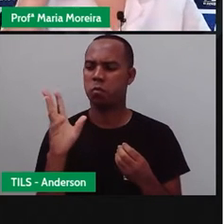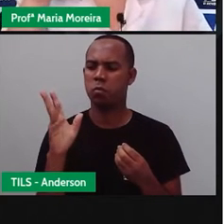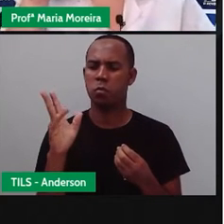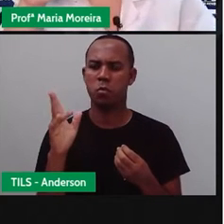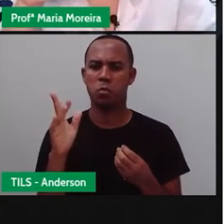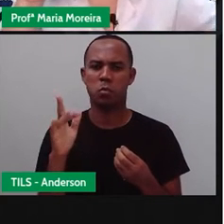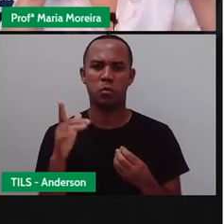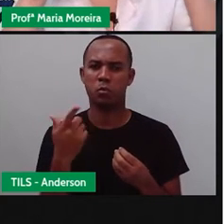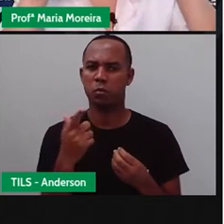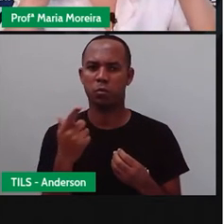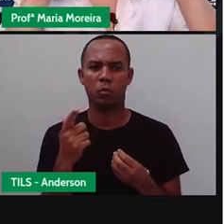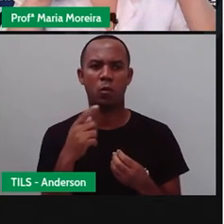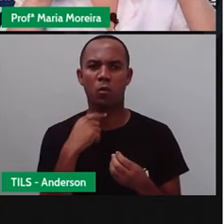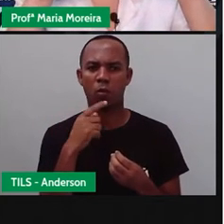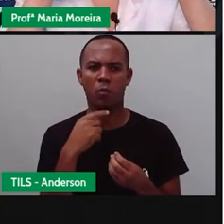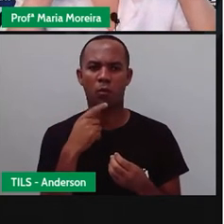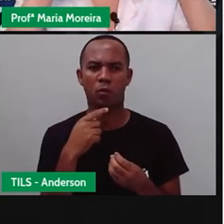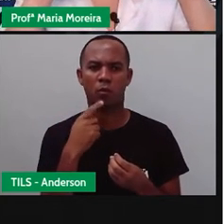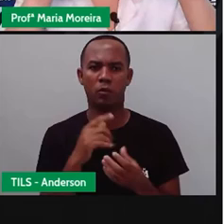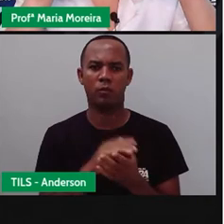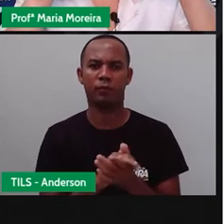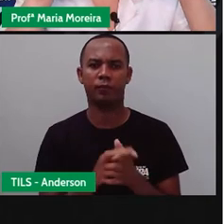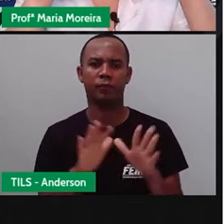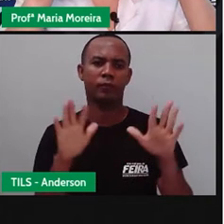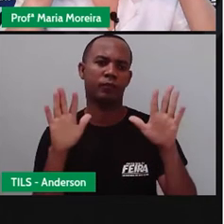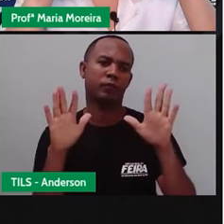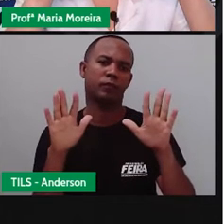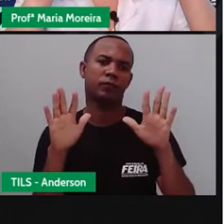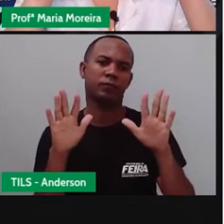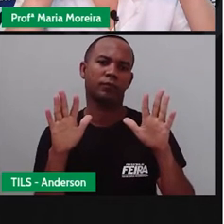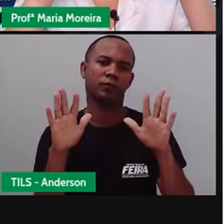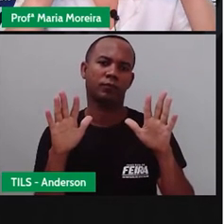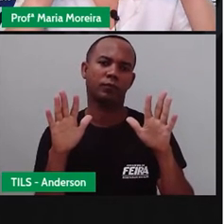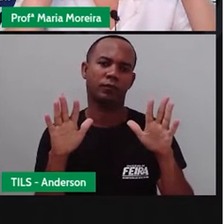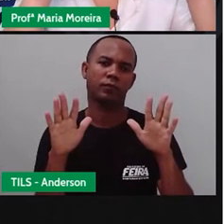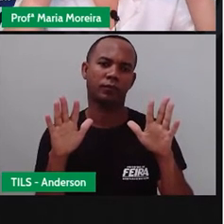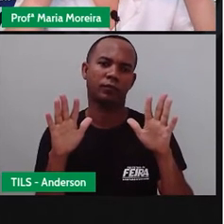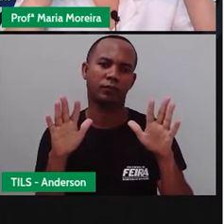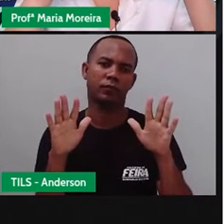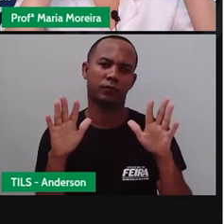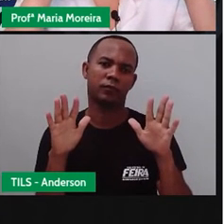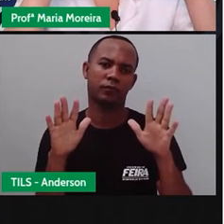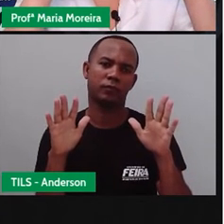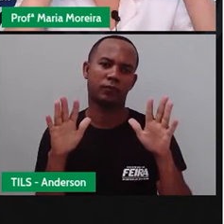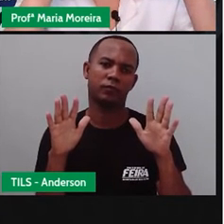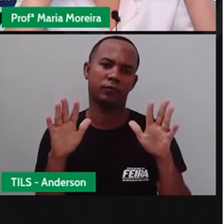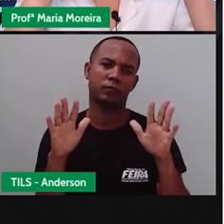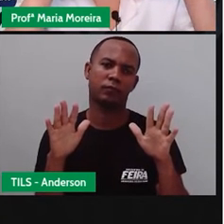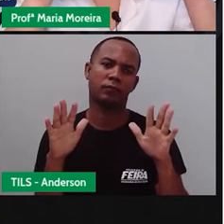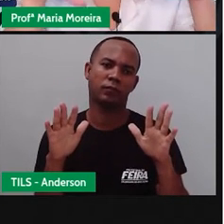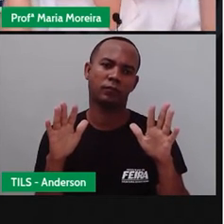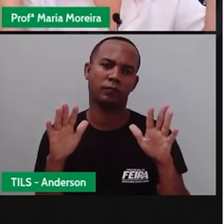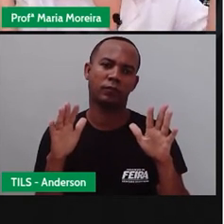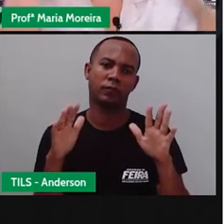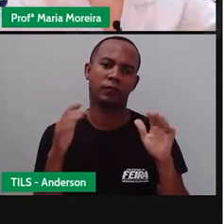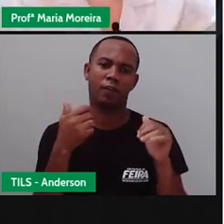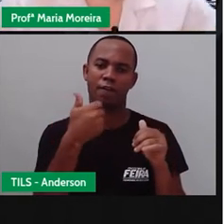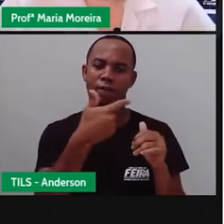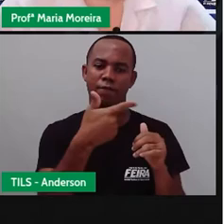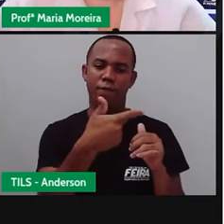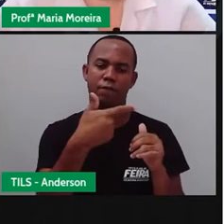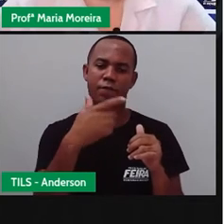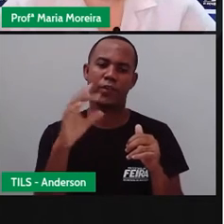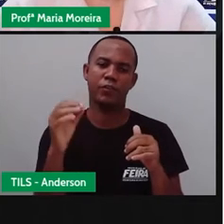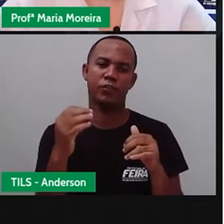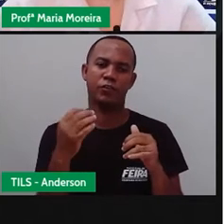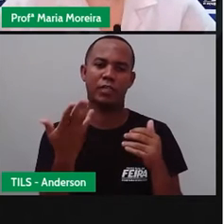porque tipo 5 10 põe as suas Anderson os 10 minha desde Anderson 20 esse número